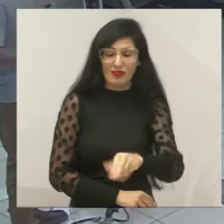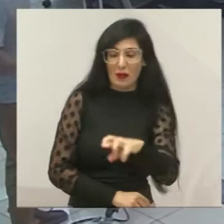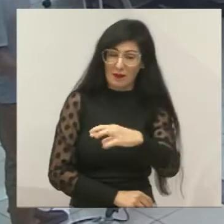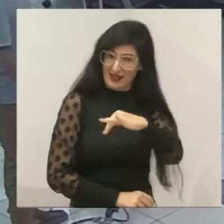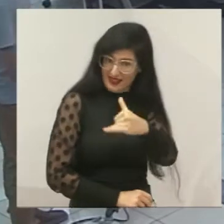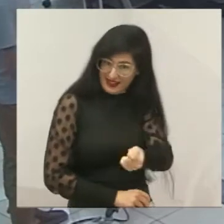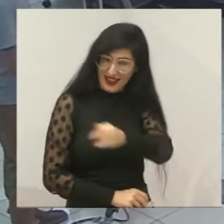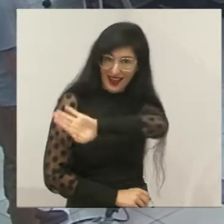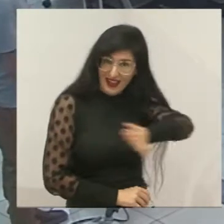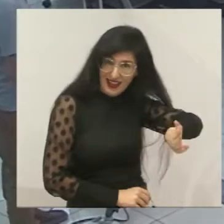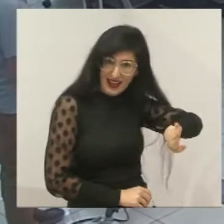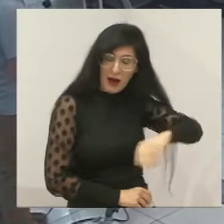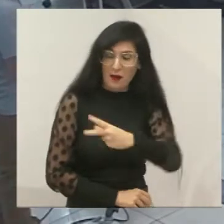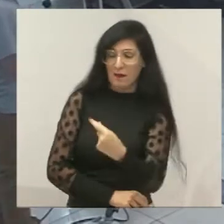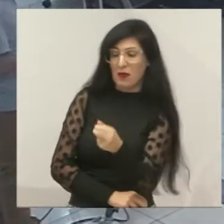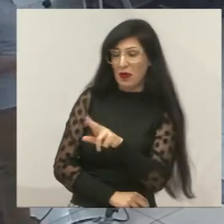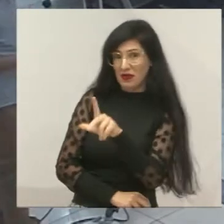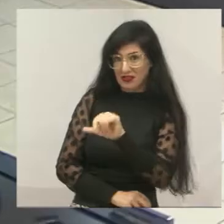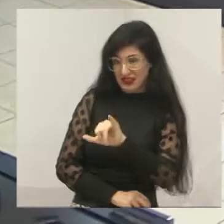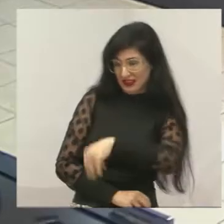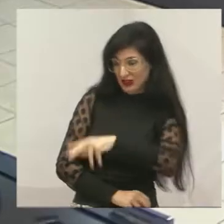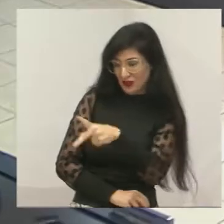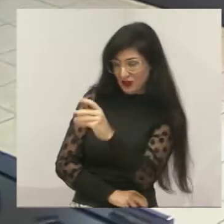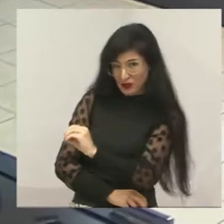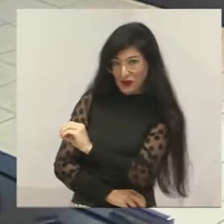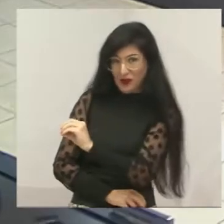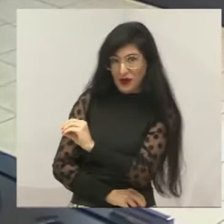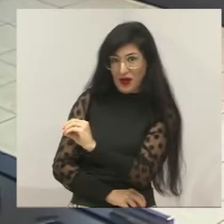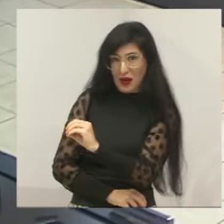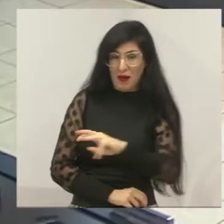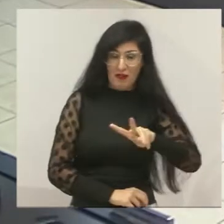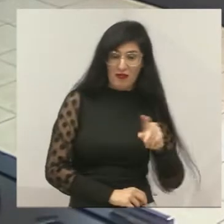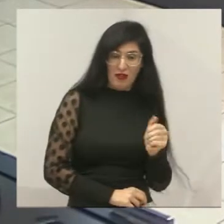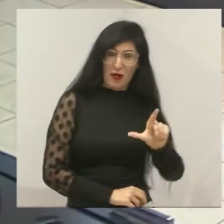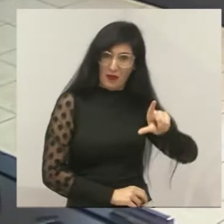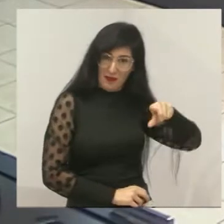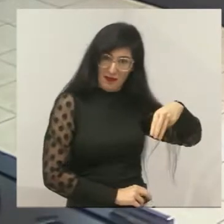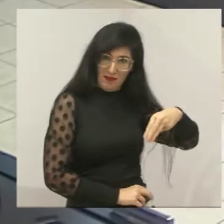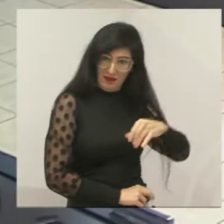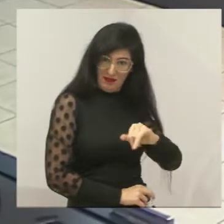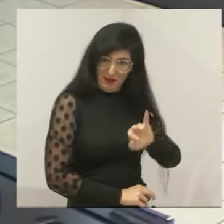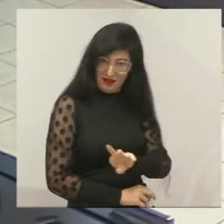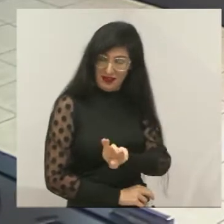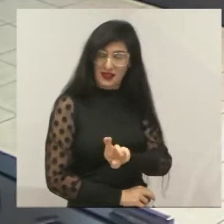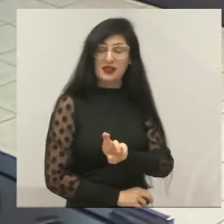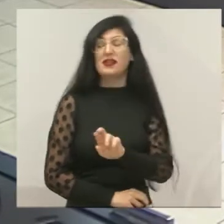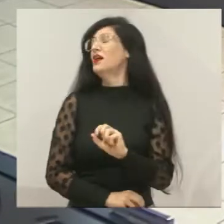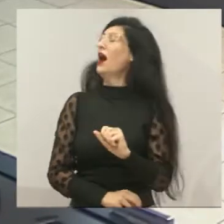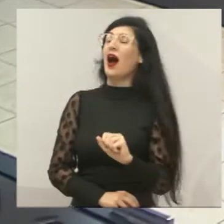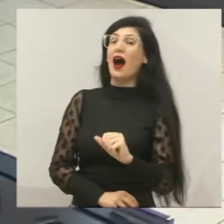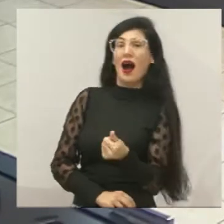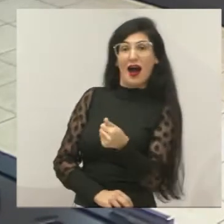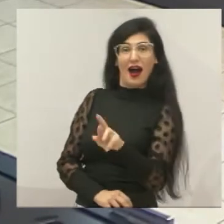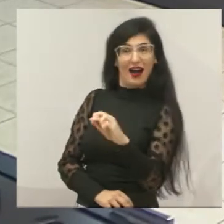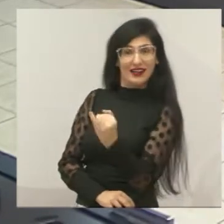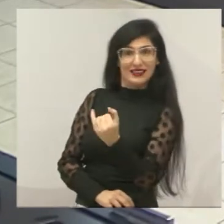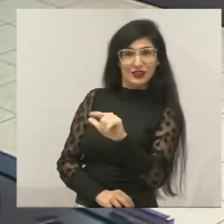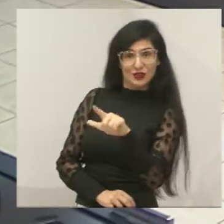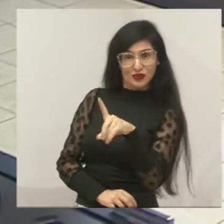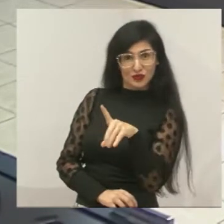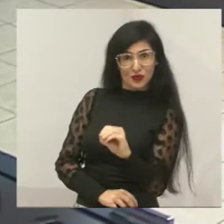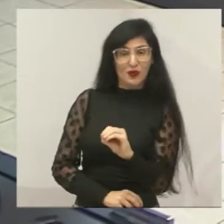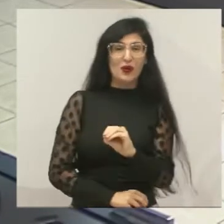Márcia Santos, Paulinho dos Condutores, Valmir do Parque Meia Lua, Arildo